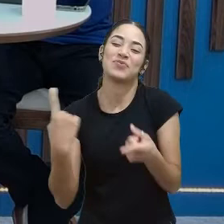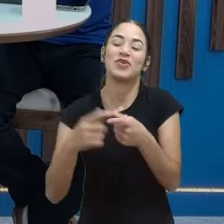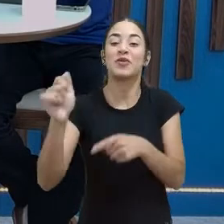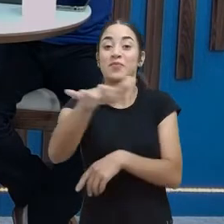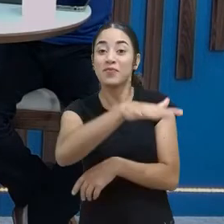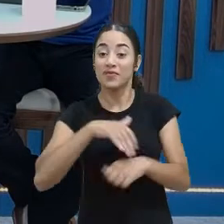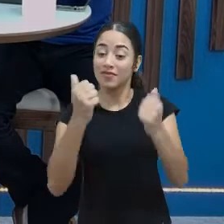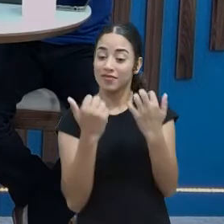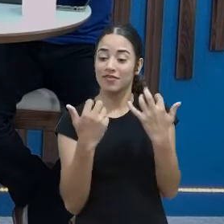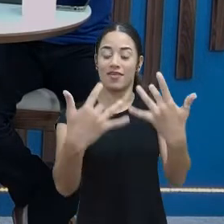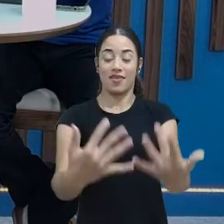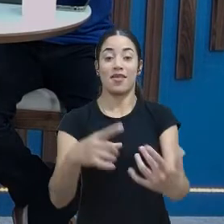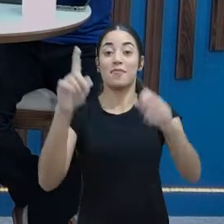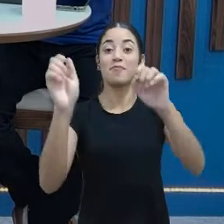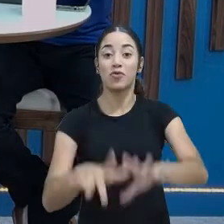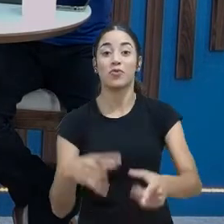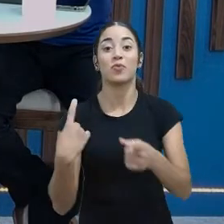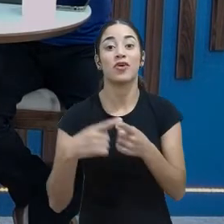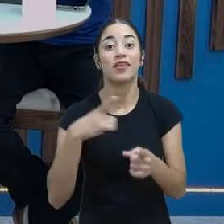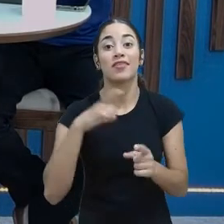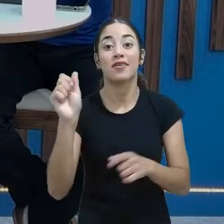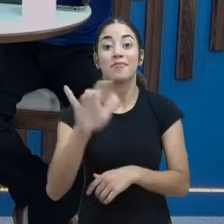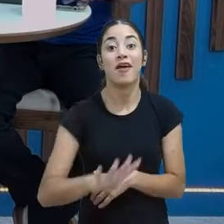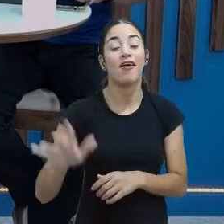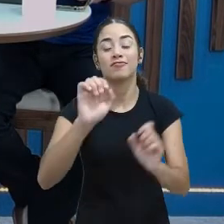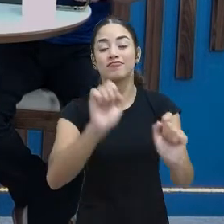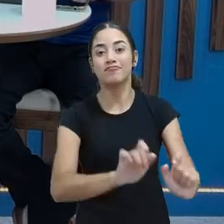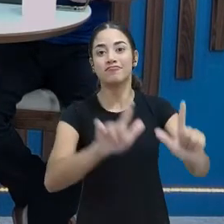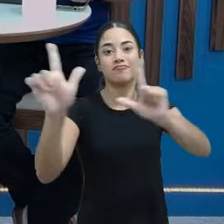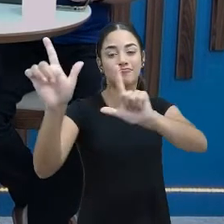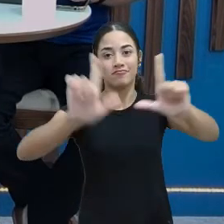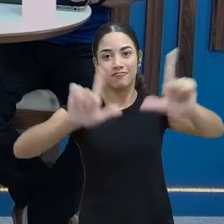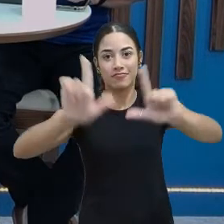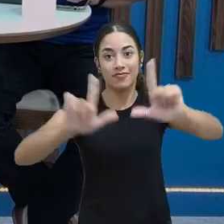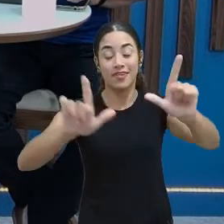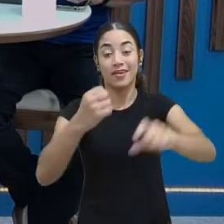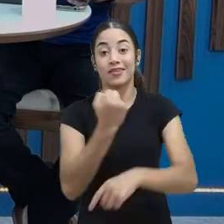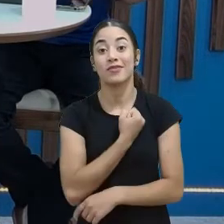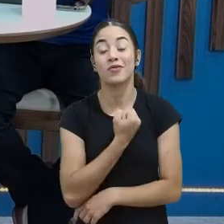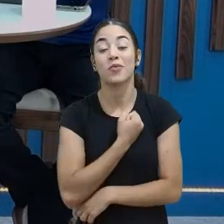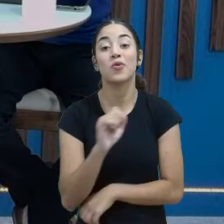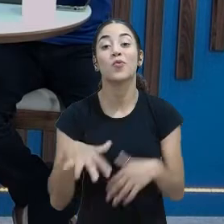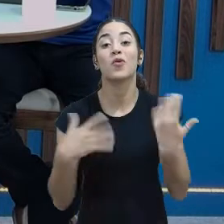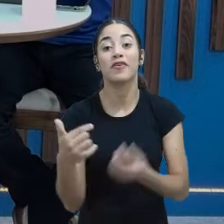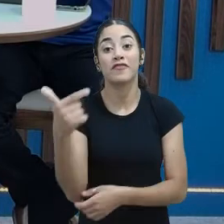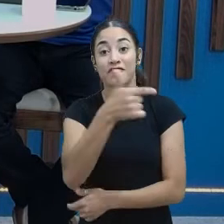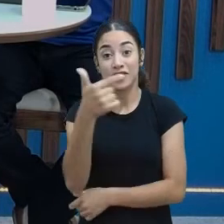ele é abençoado, porque chega as imagens da TV Nova Nordeste pelo canal